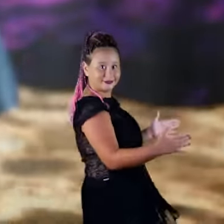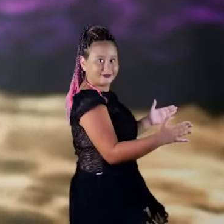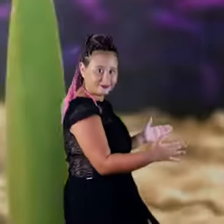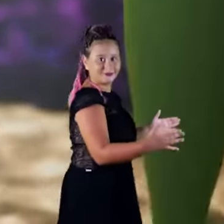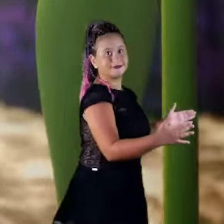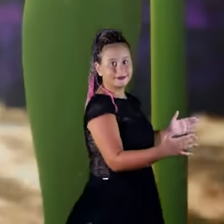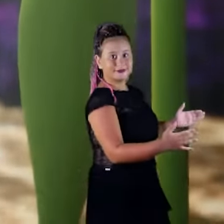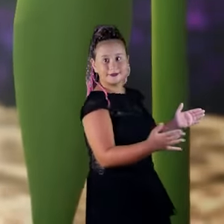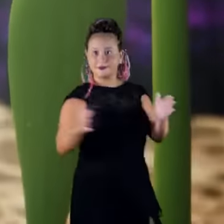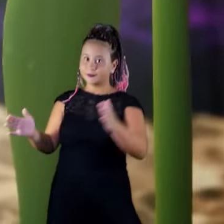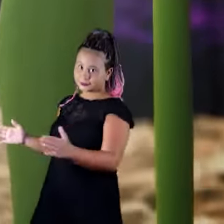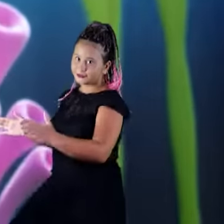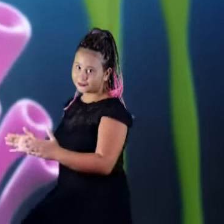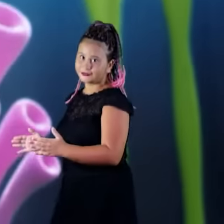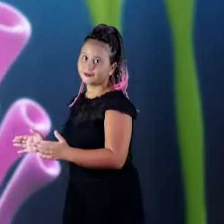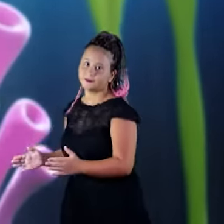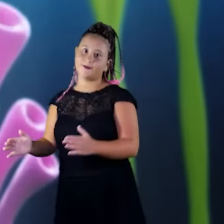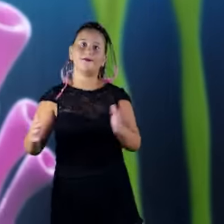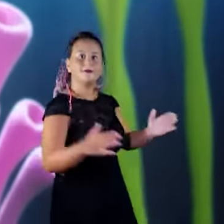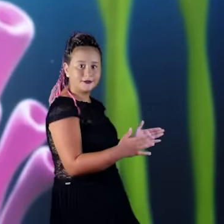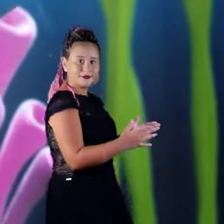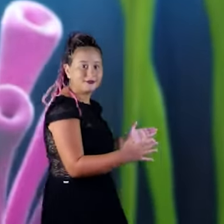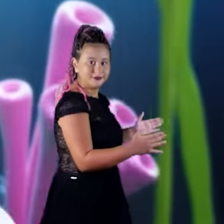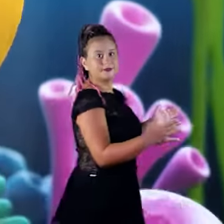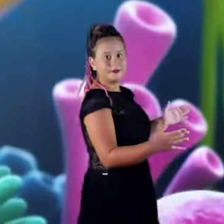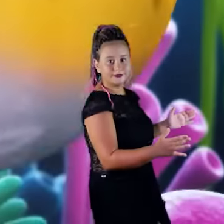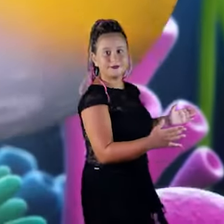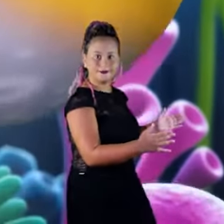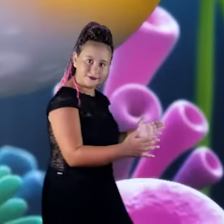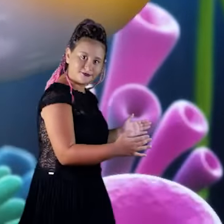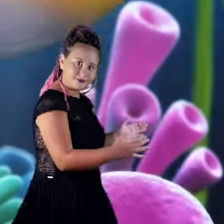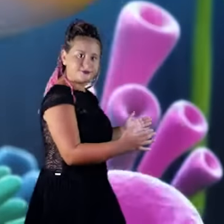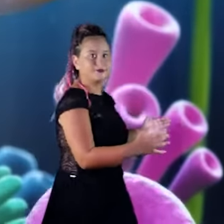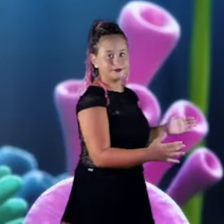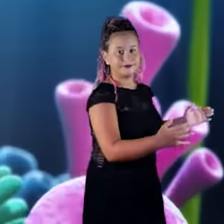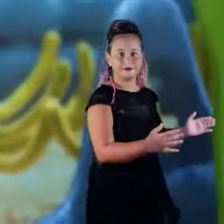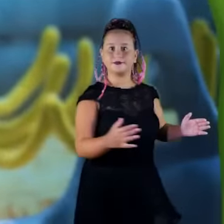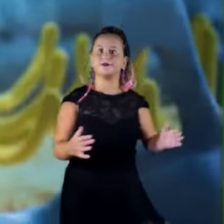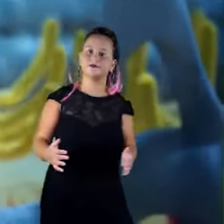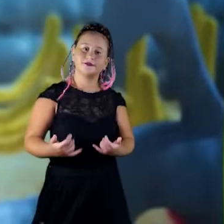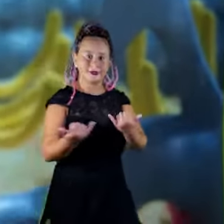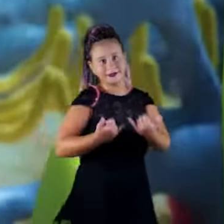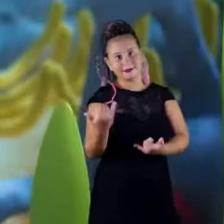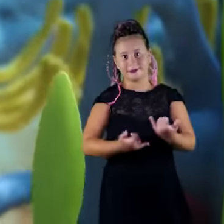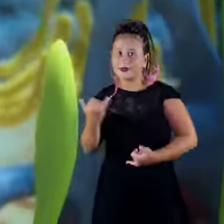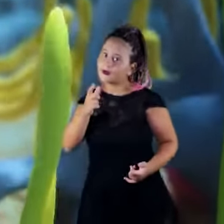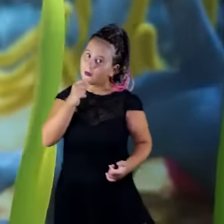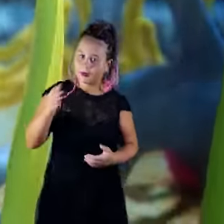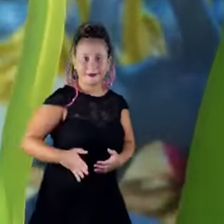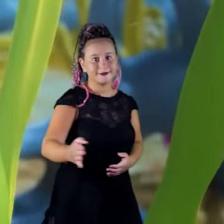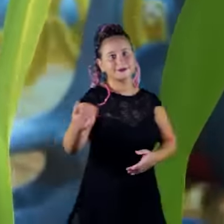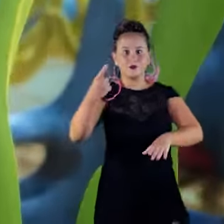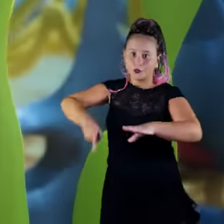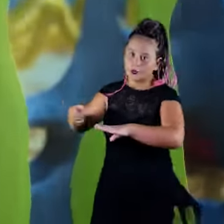pequenino, outro bem grandão. Um é delgadinho, outro bem peixão. Como brincam na água até